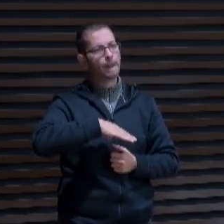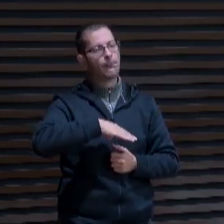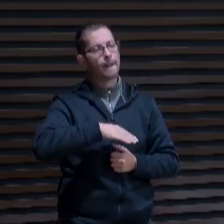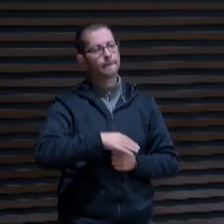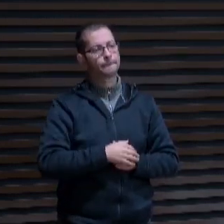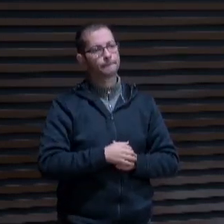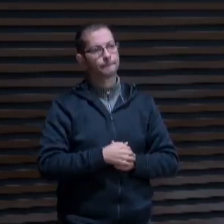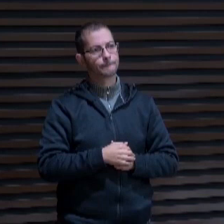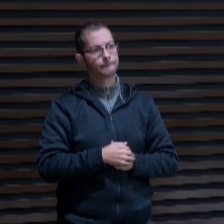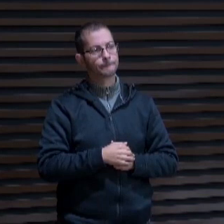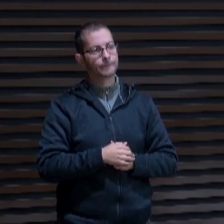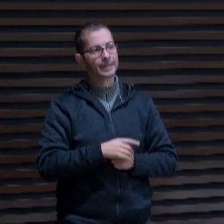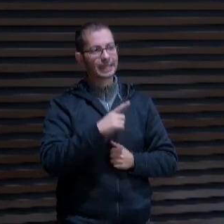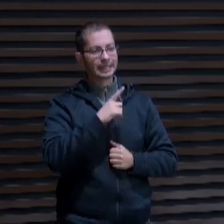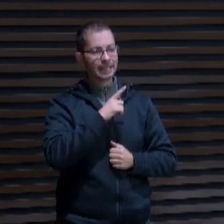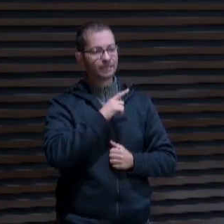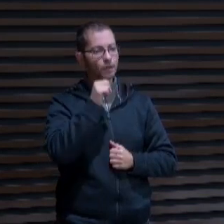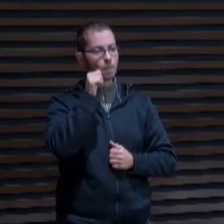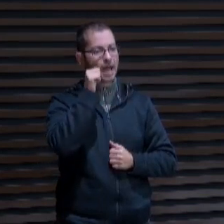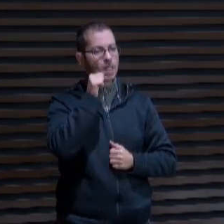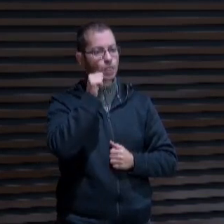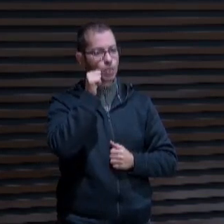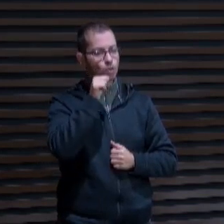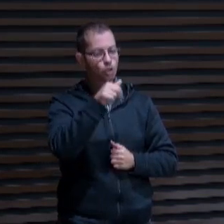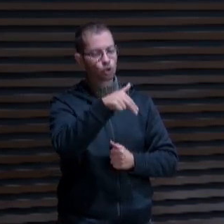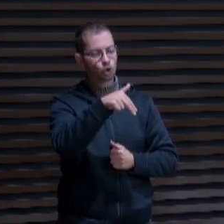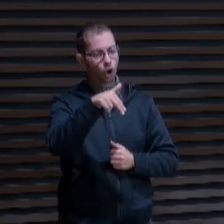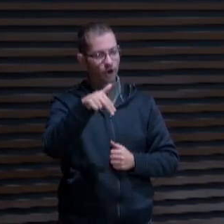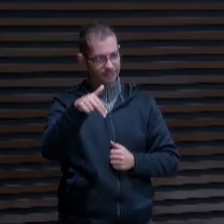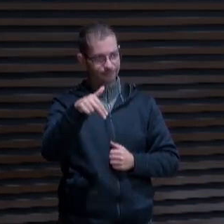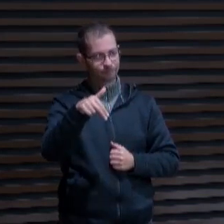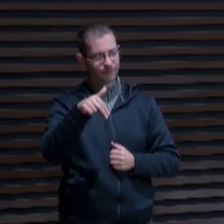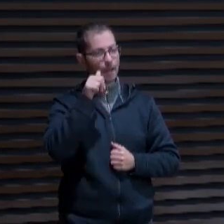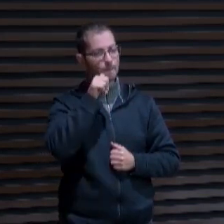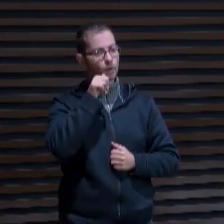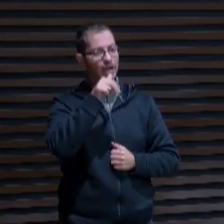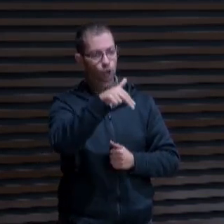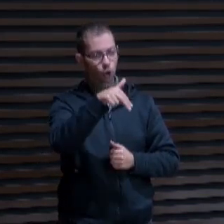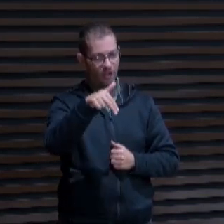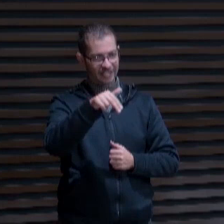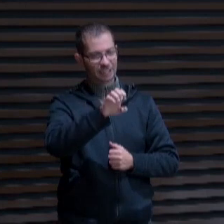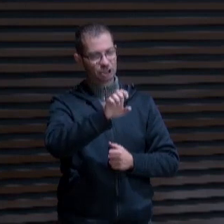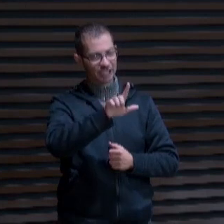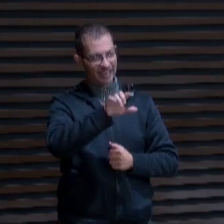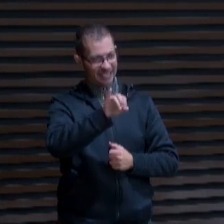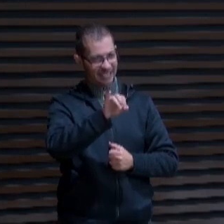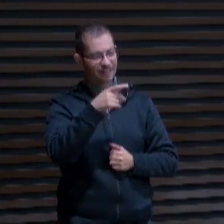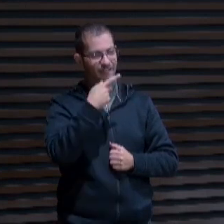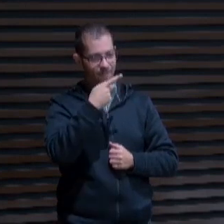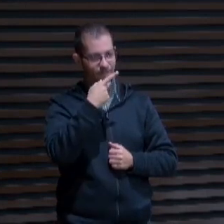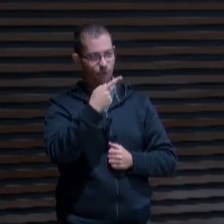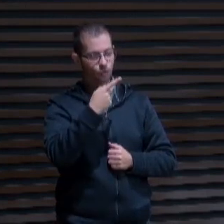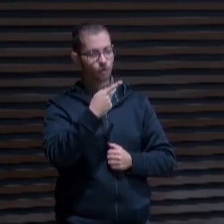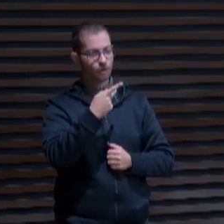aí, uma nora de Eli, ao receber a notícia que a arca foi tomada,